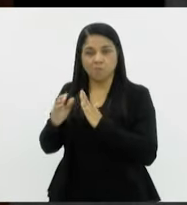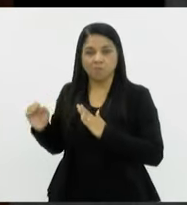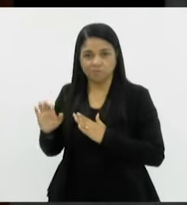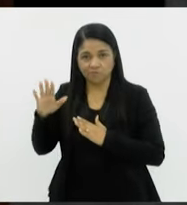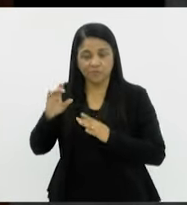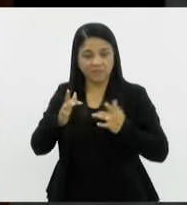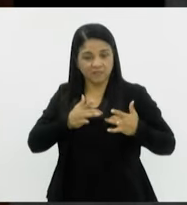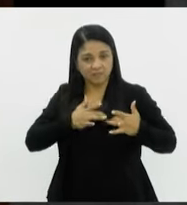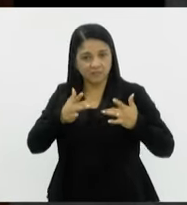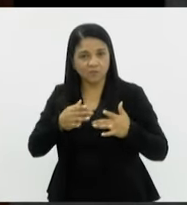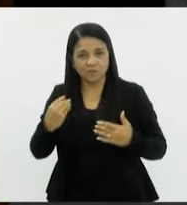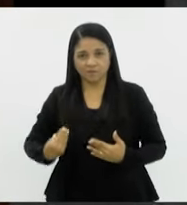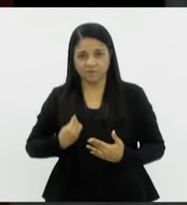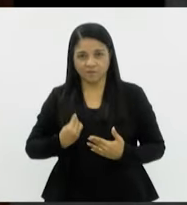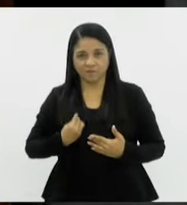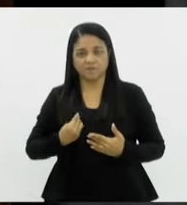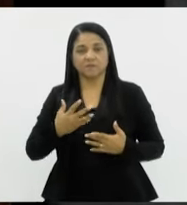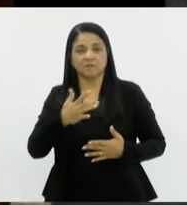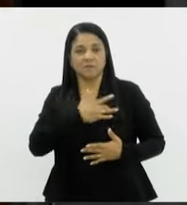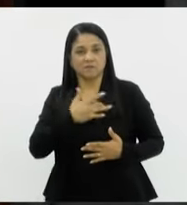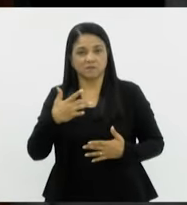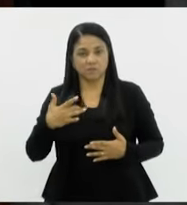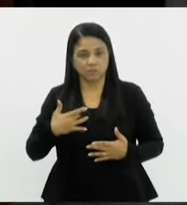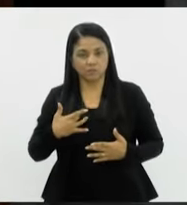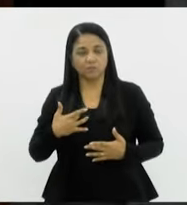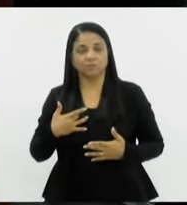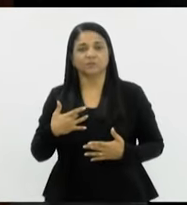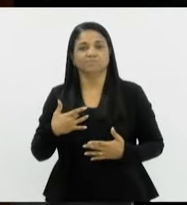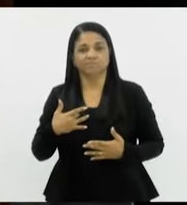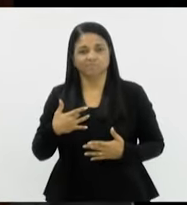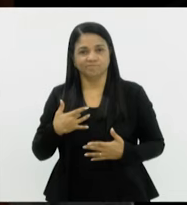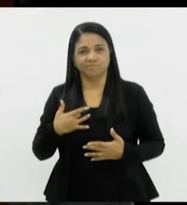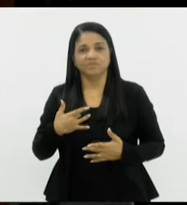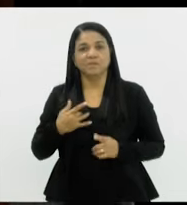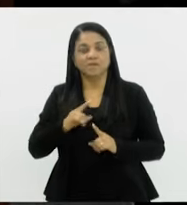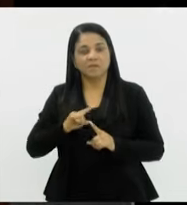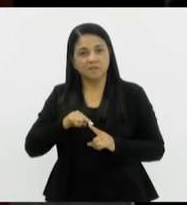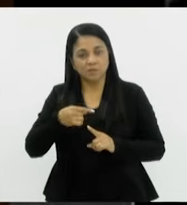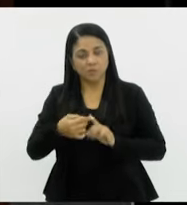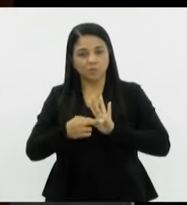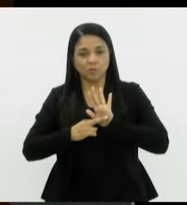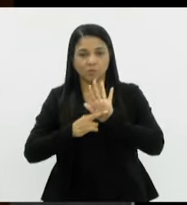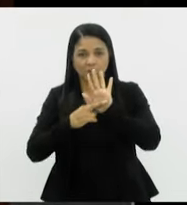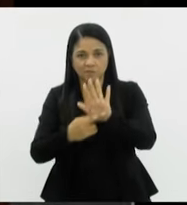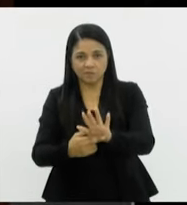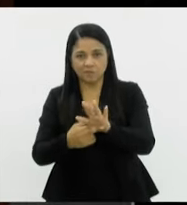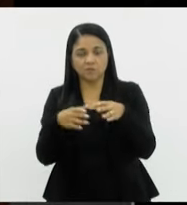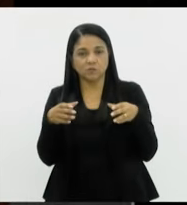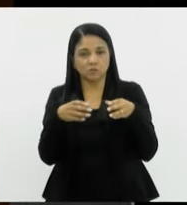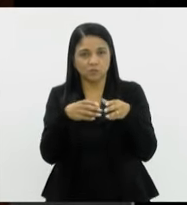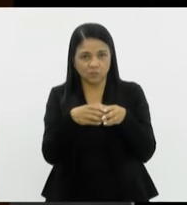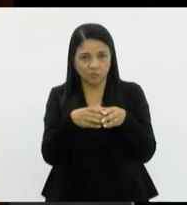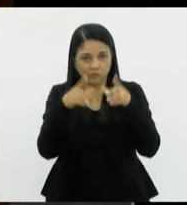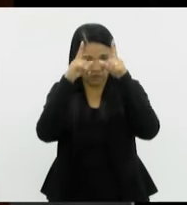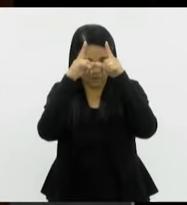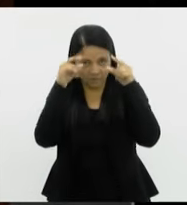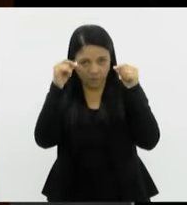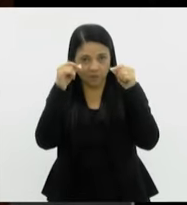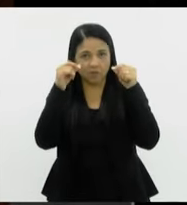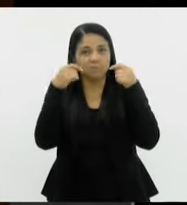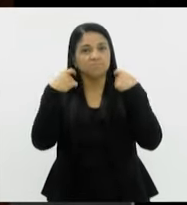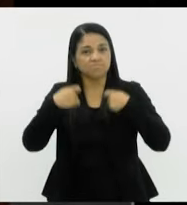à integralização da saúde na ponta e, depois, como representante da categoria, no momento de